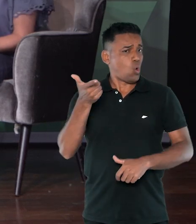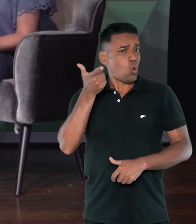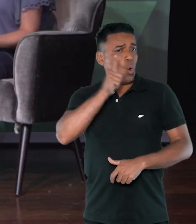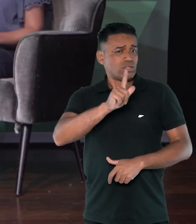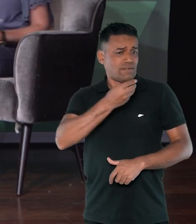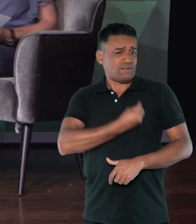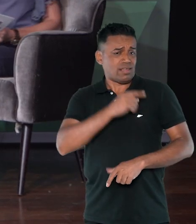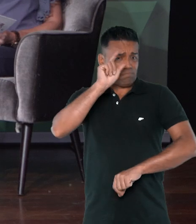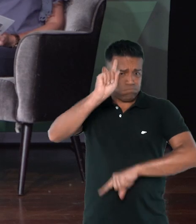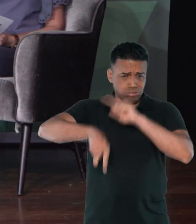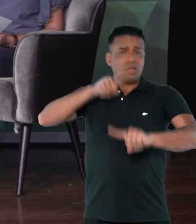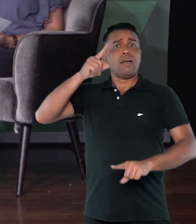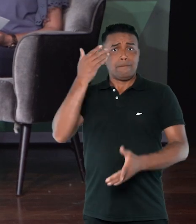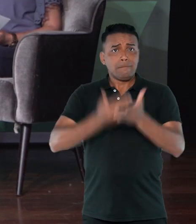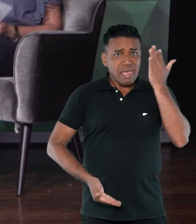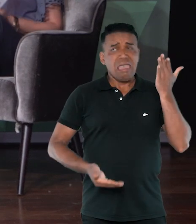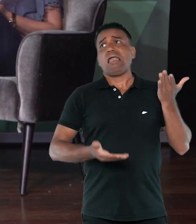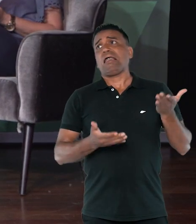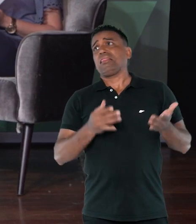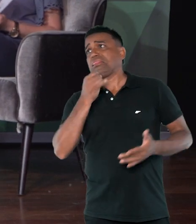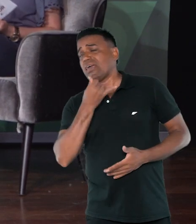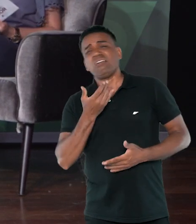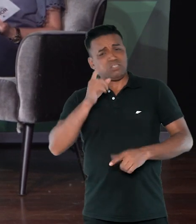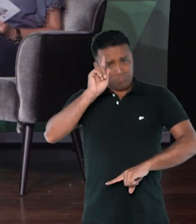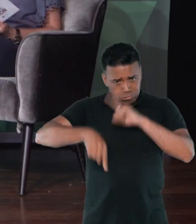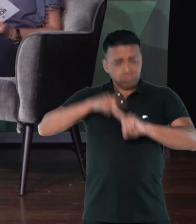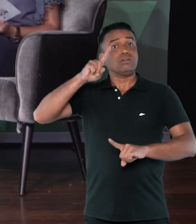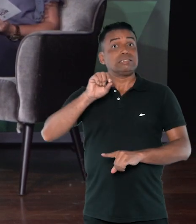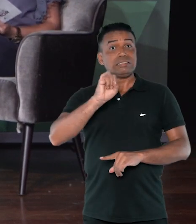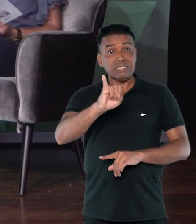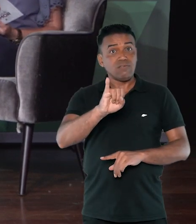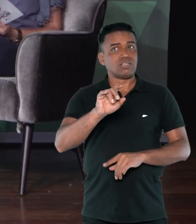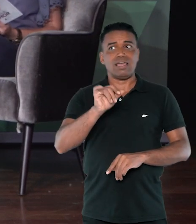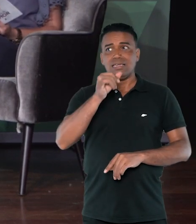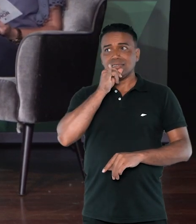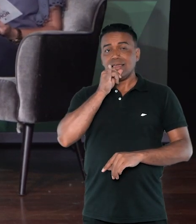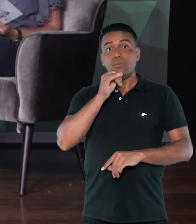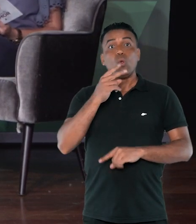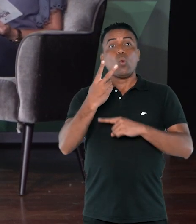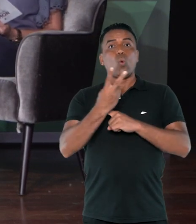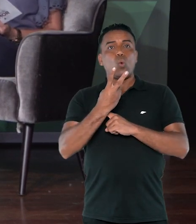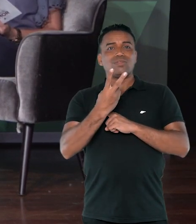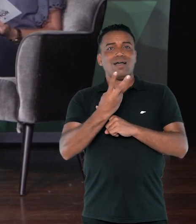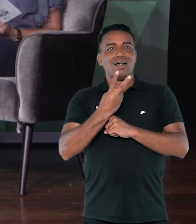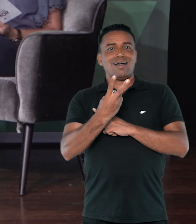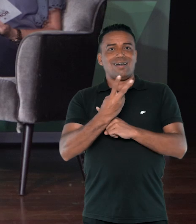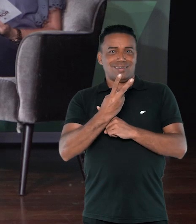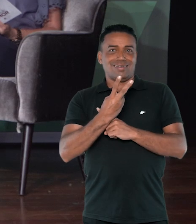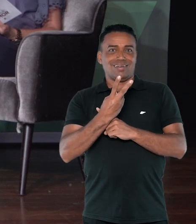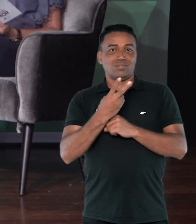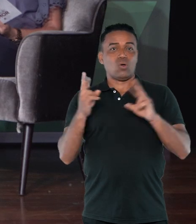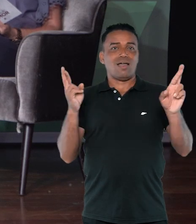que é possível sobreviver, especialmente diante das perdas, dos desapontos, especialmente se